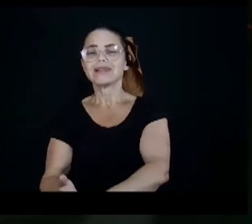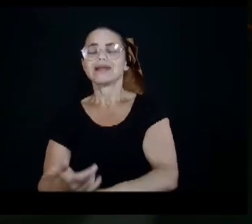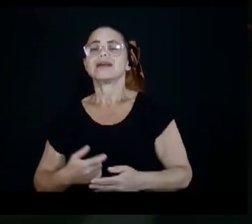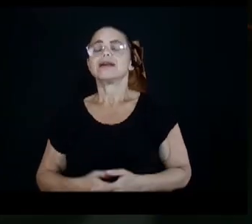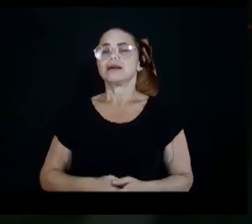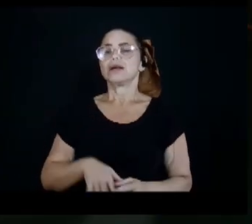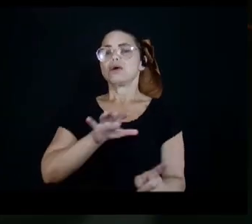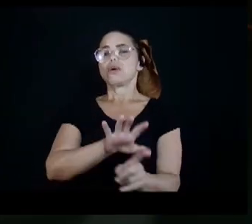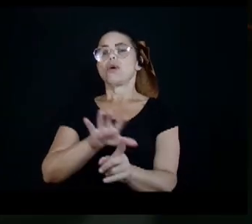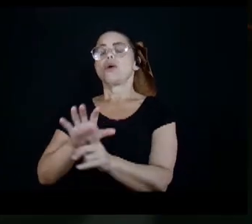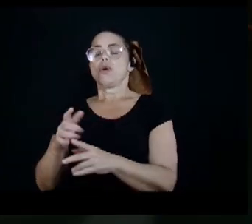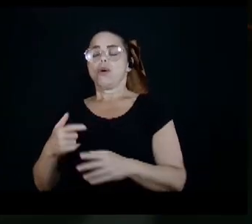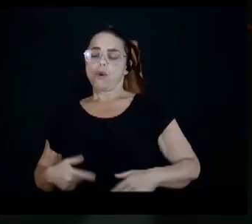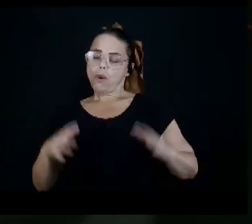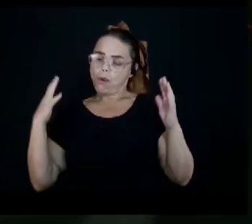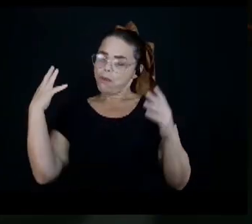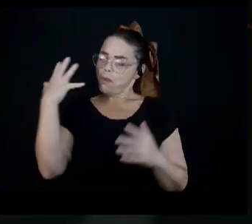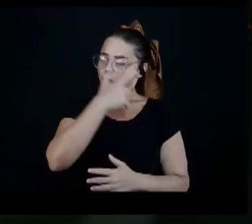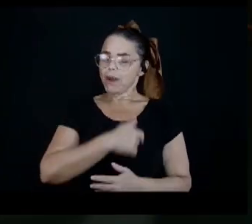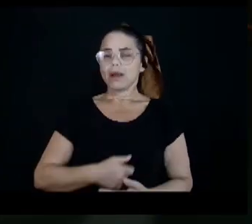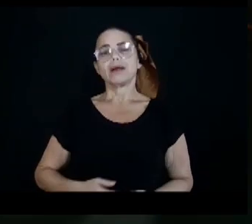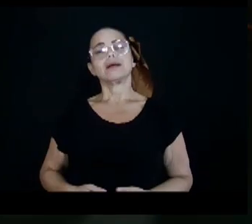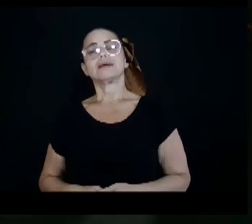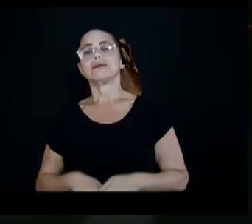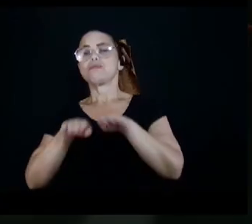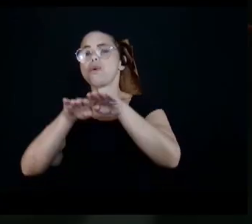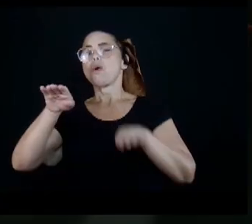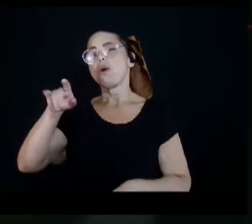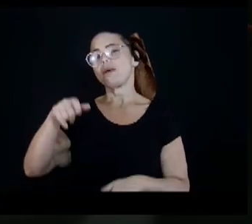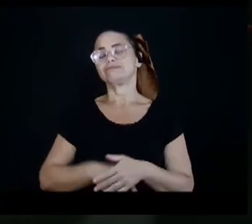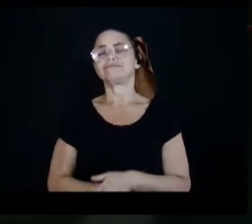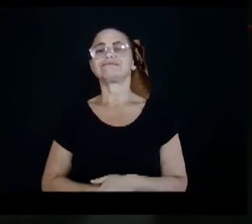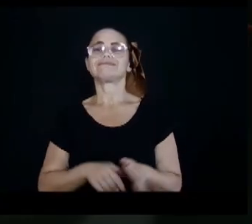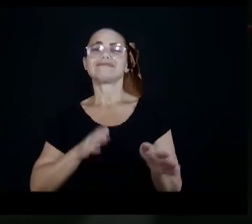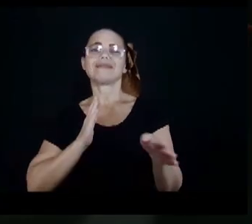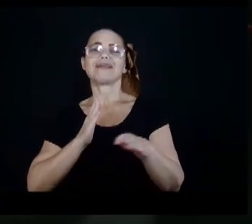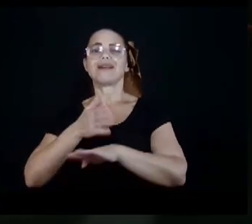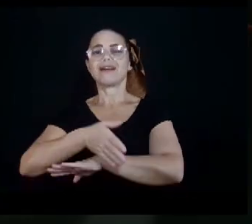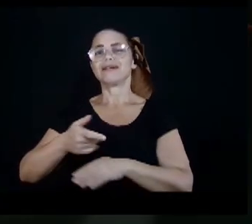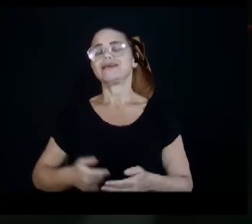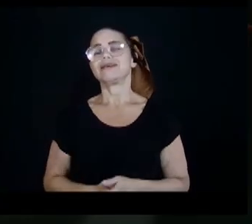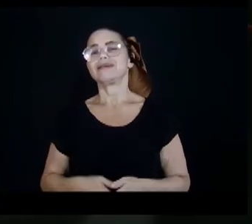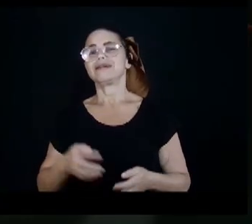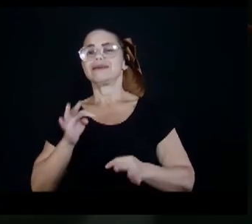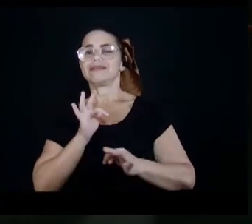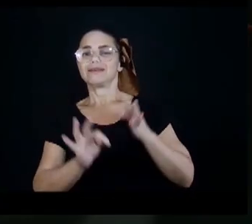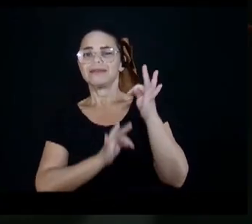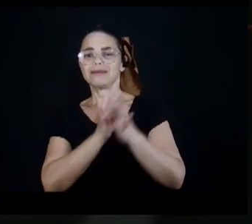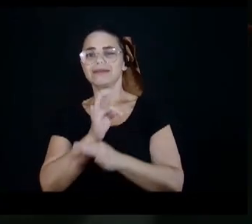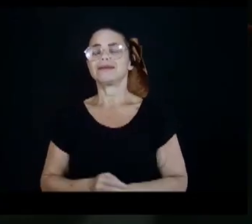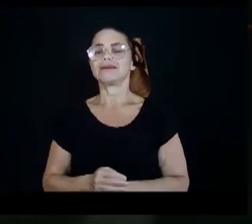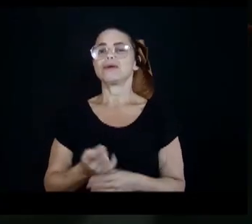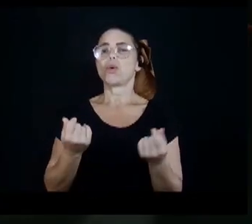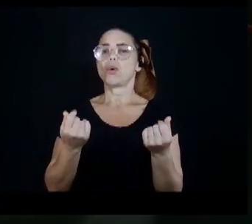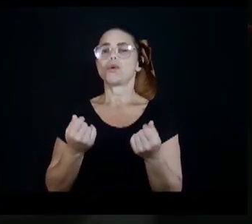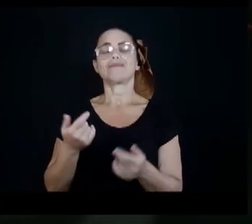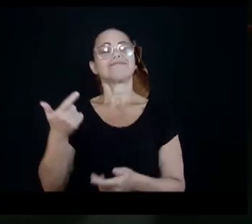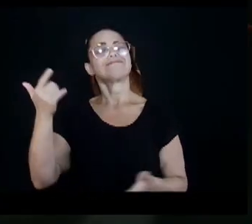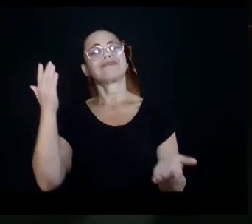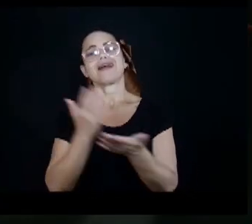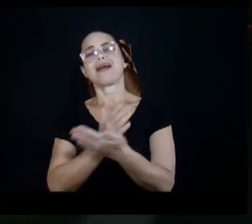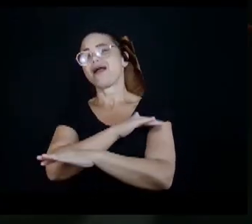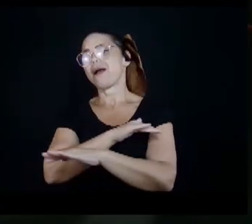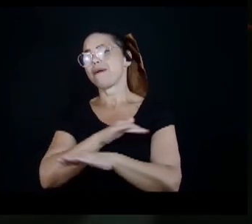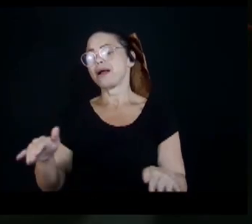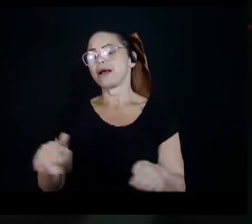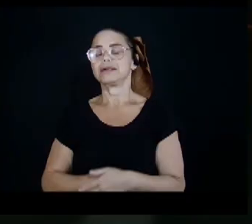no acesso ao tratamento e o que acontece quando o dinheiro acaba. Então participe conosco.